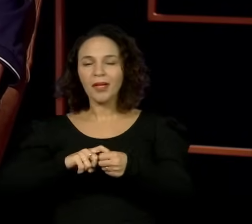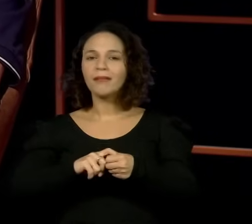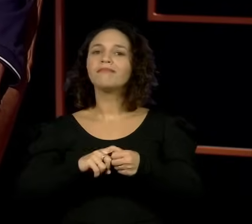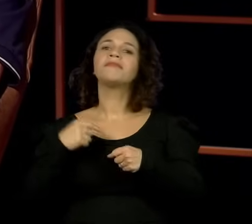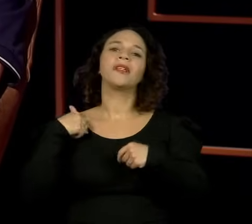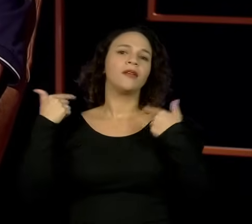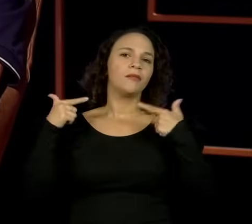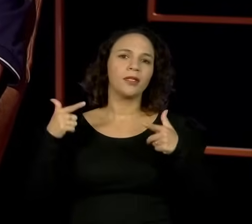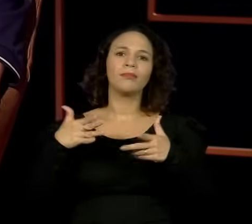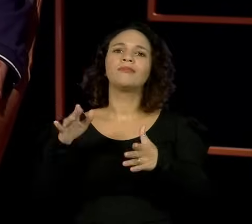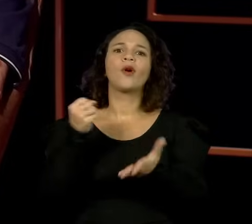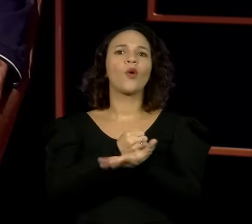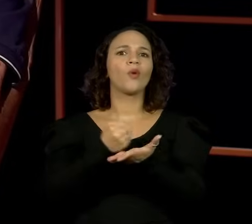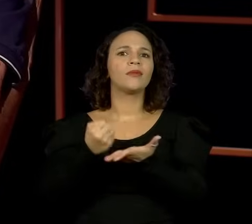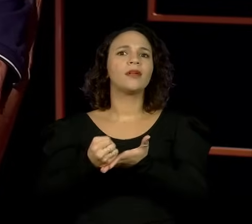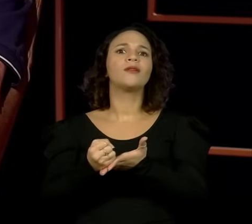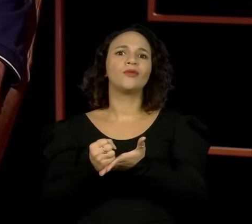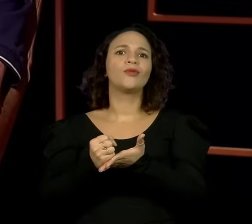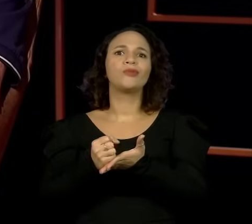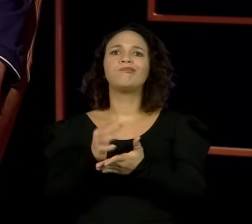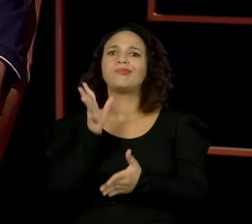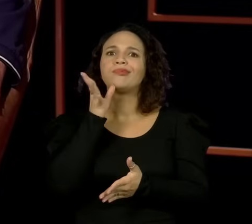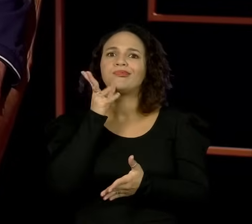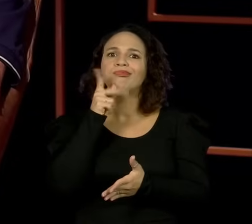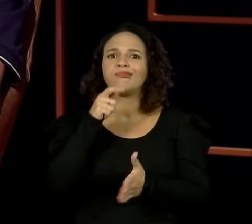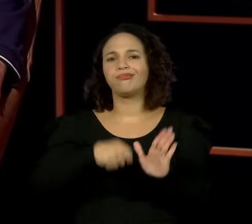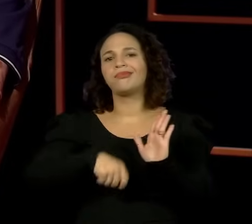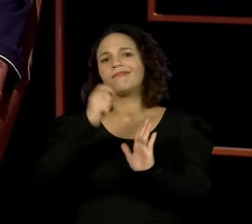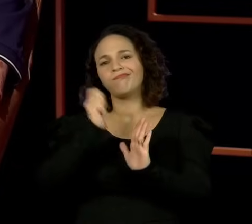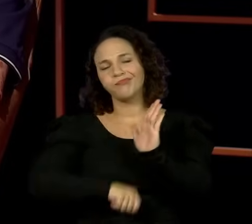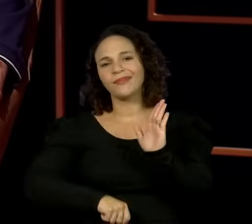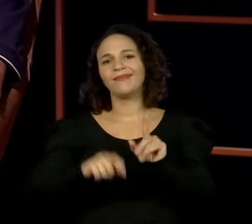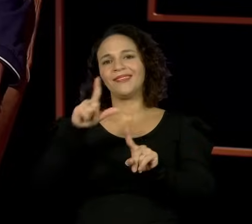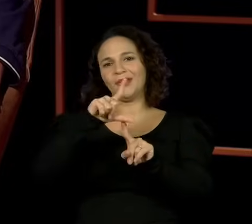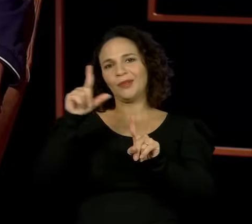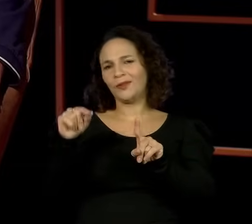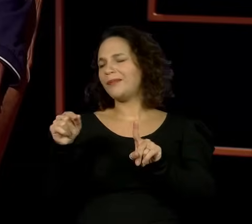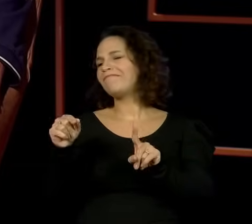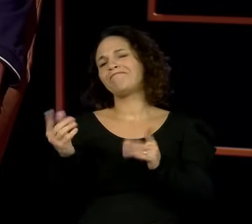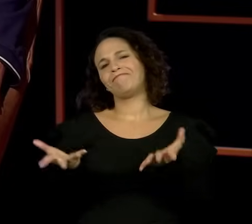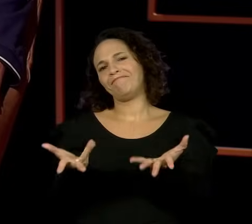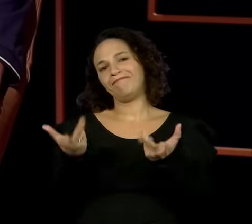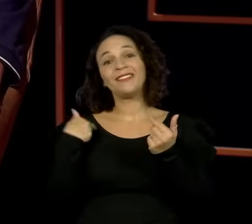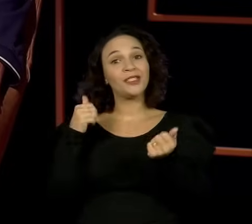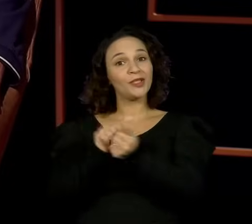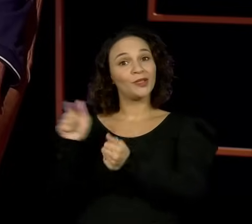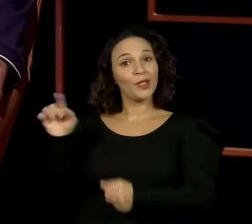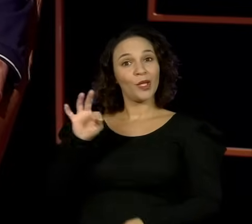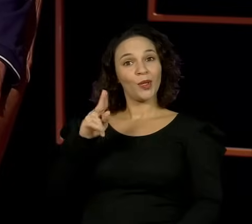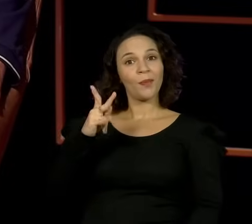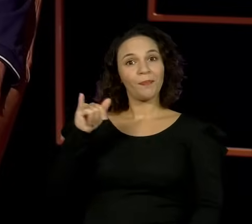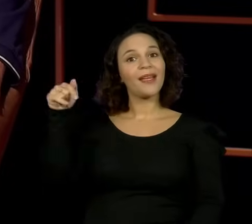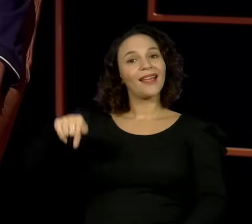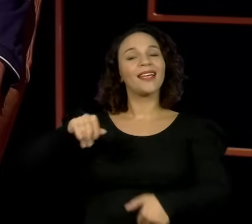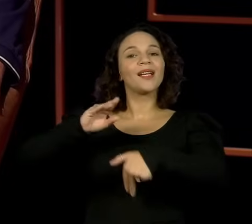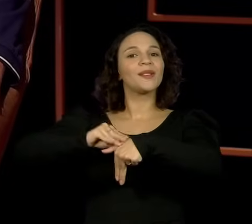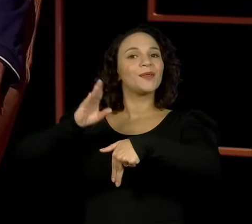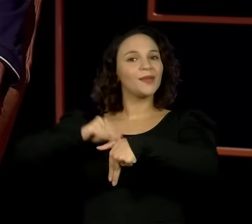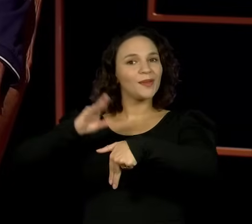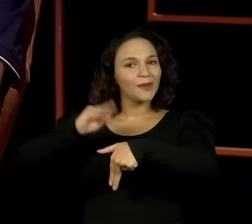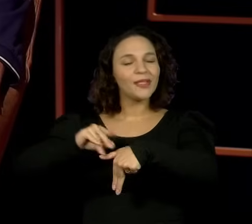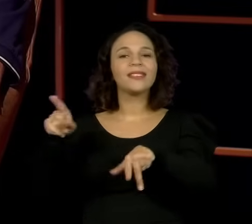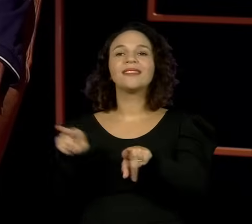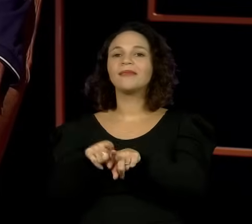e assinei um longo contrato com a TV Tupi. Foi uma delícia. E com a Kate nós fizemos aqui também